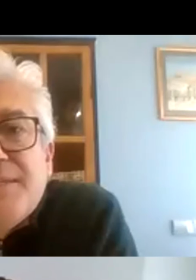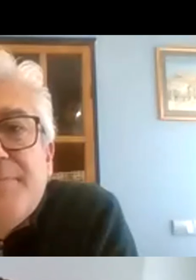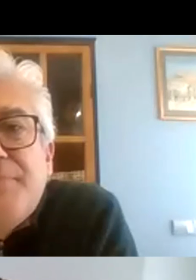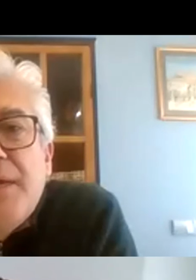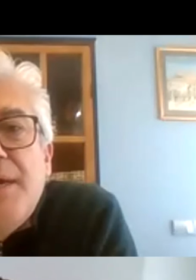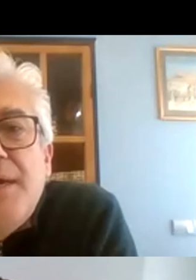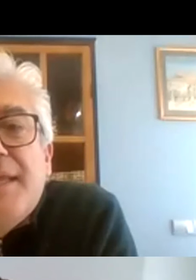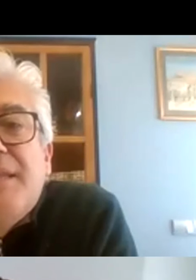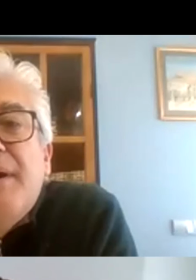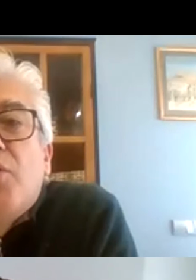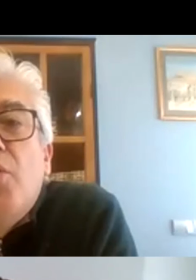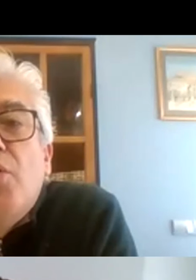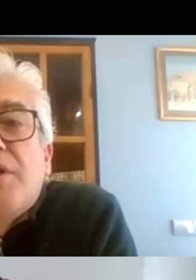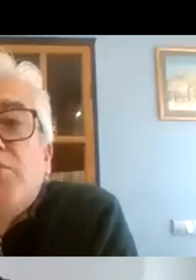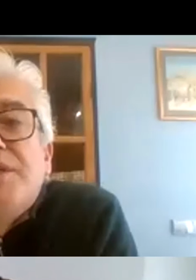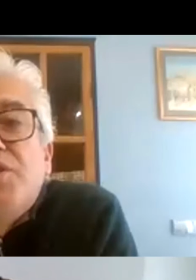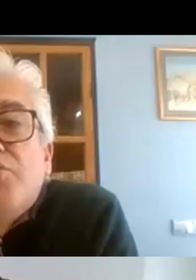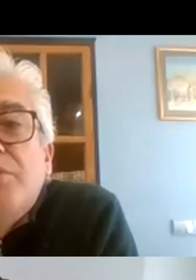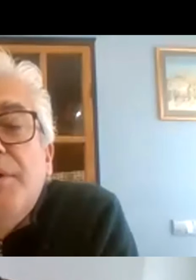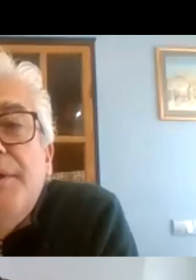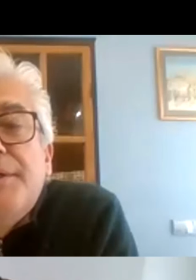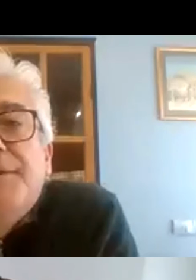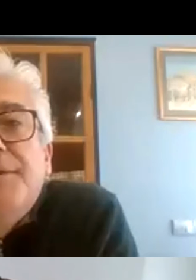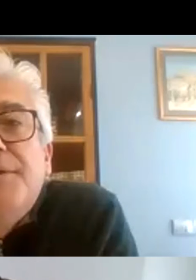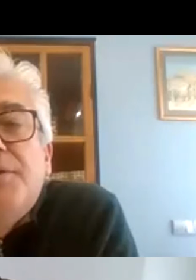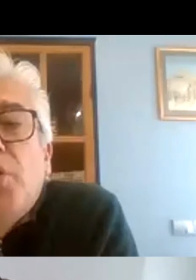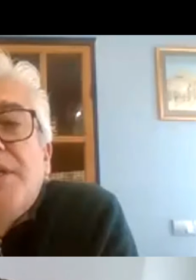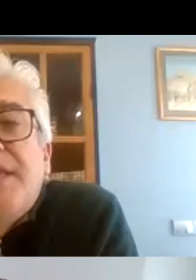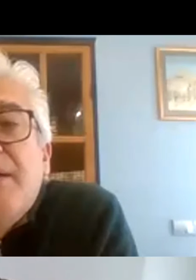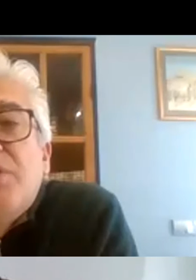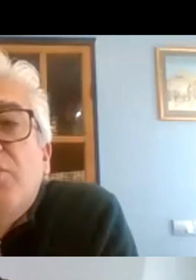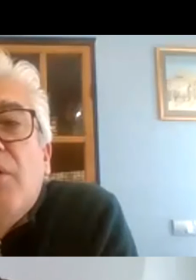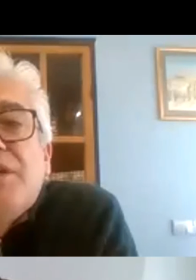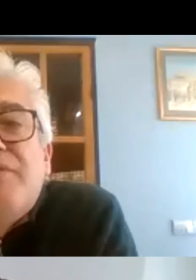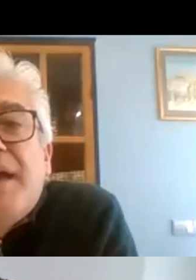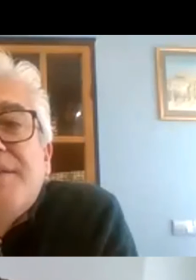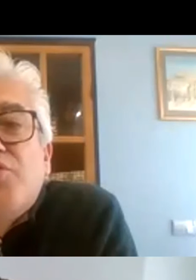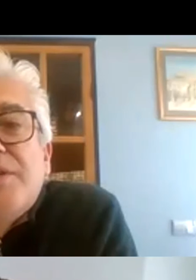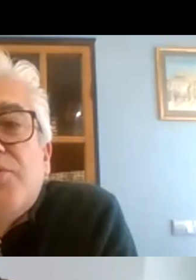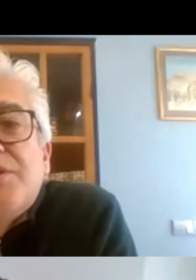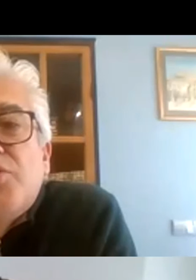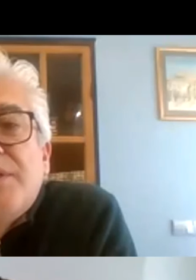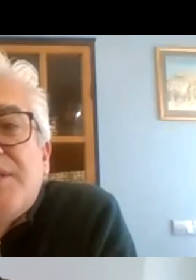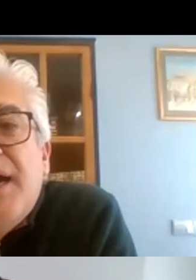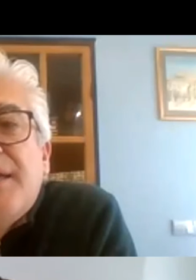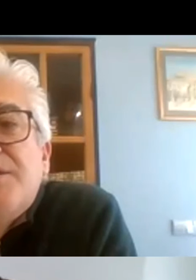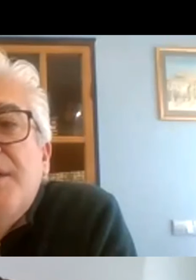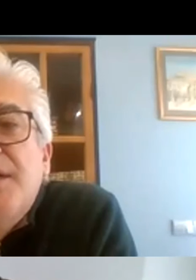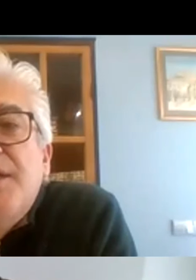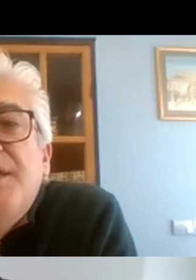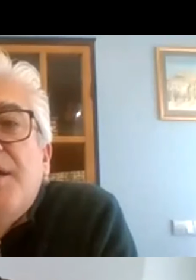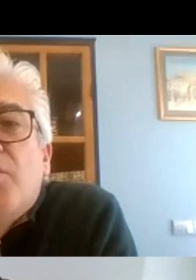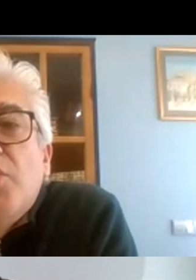minha presença. É também com regozijo que constatamos a união das várias associações das doenças